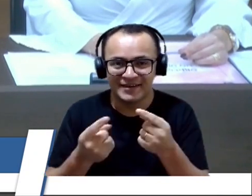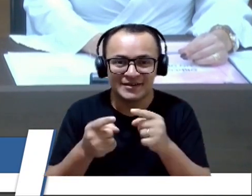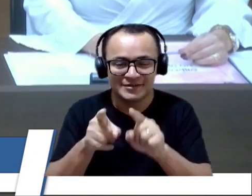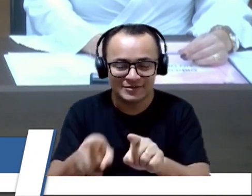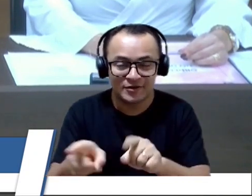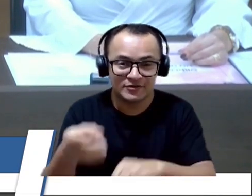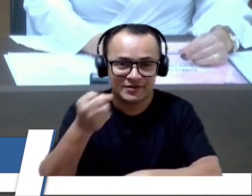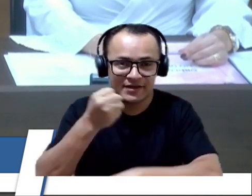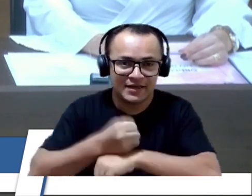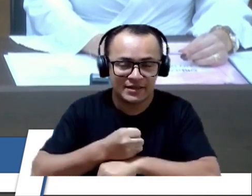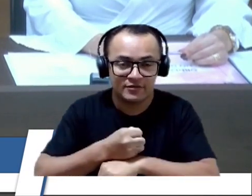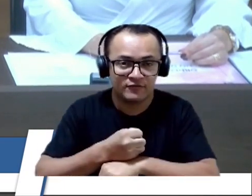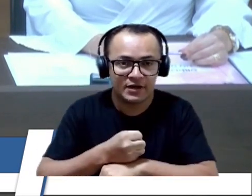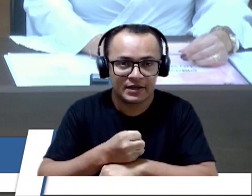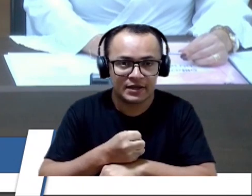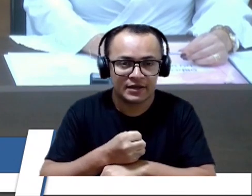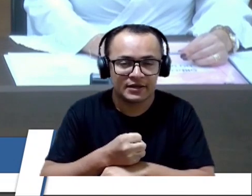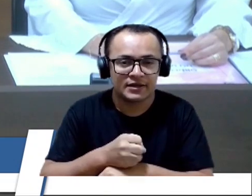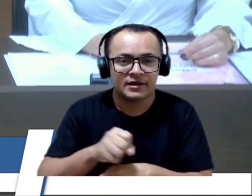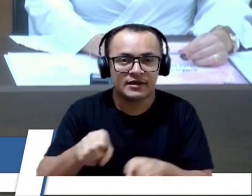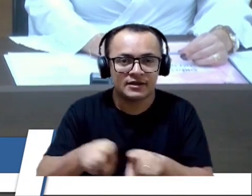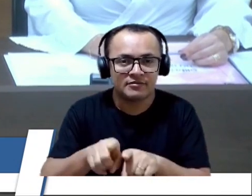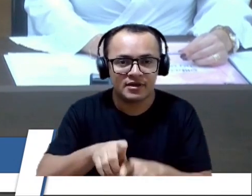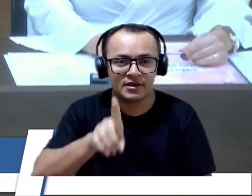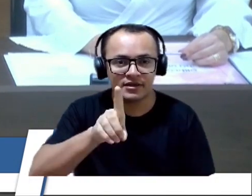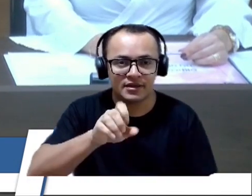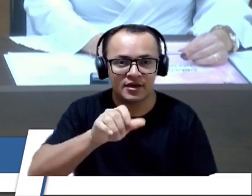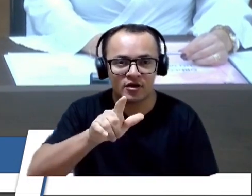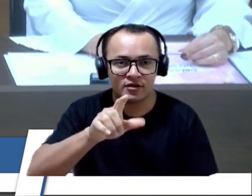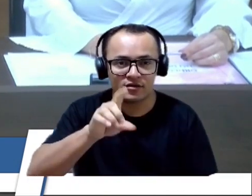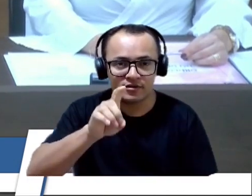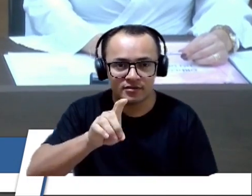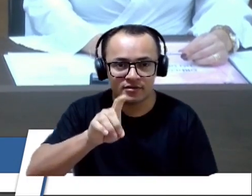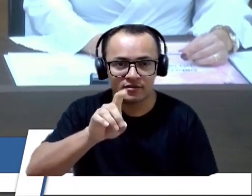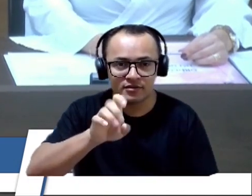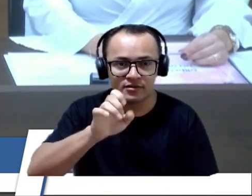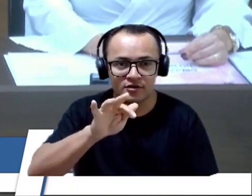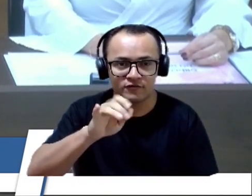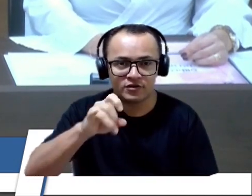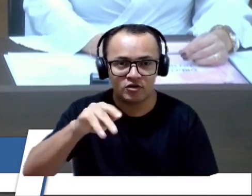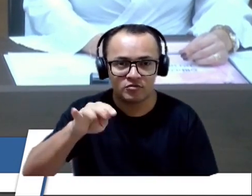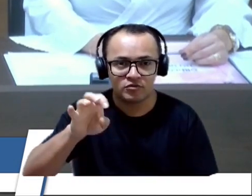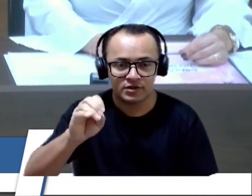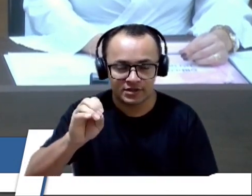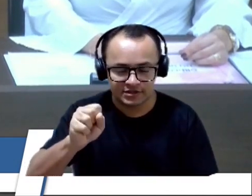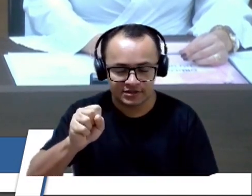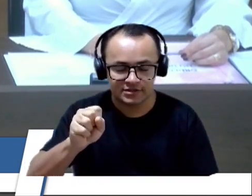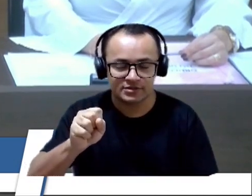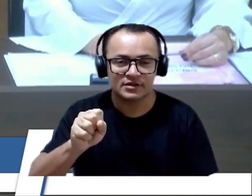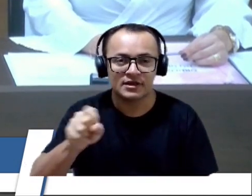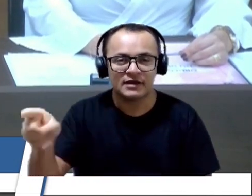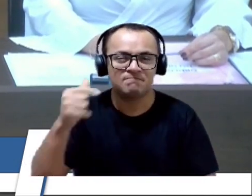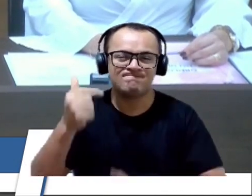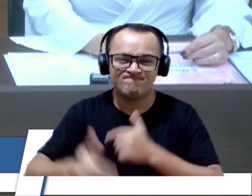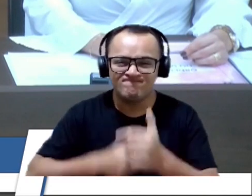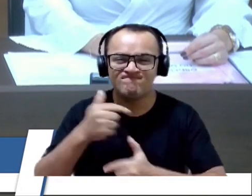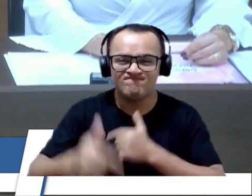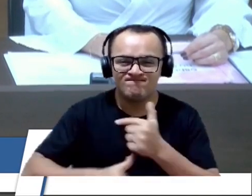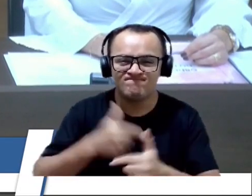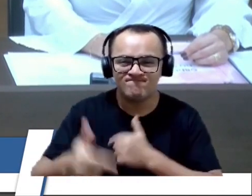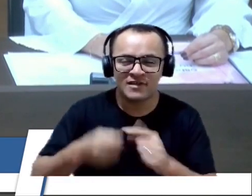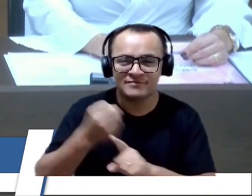e Delfinópolis da Vila São Sebastião. Com muito trabalho, lutas diárias e